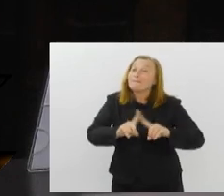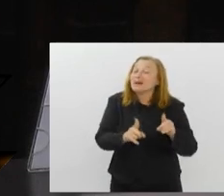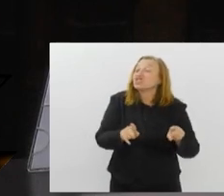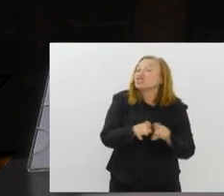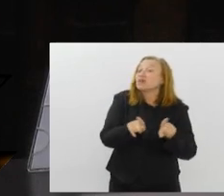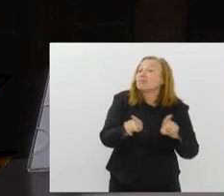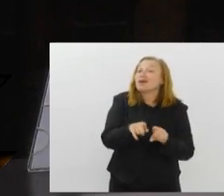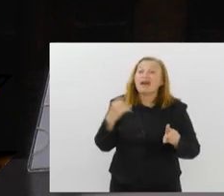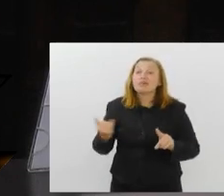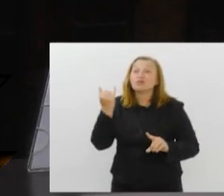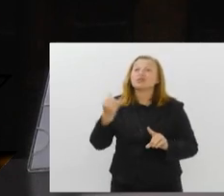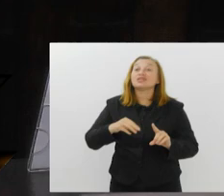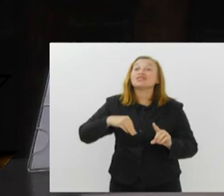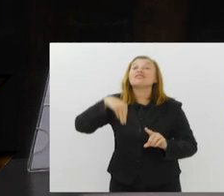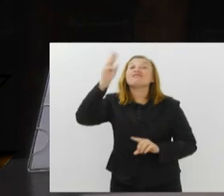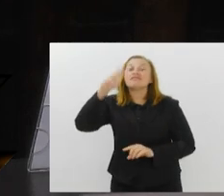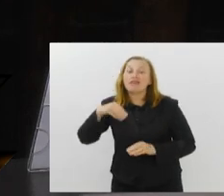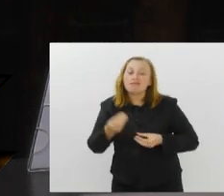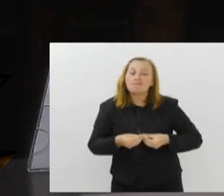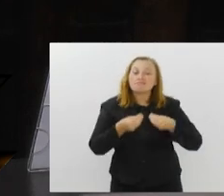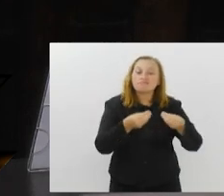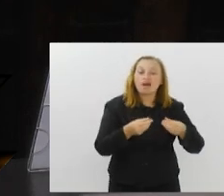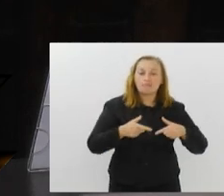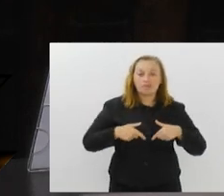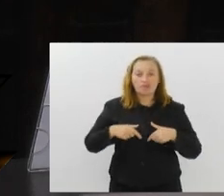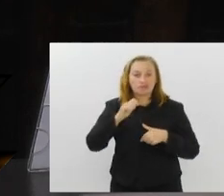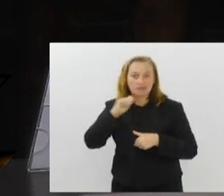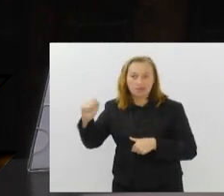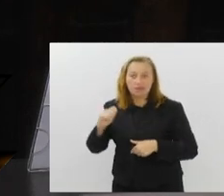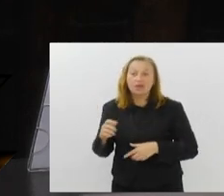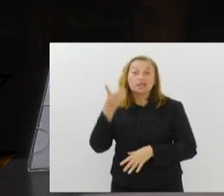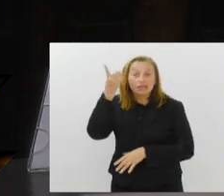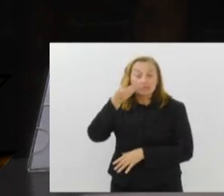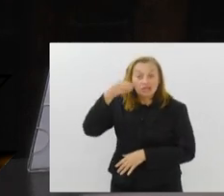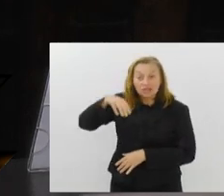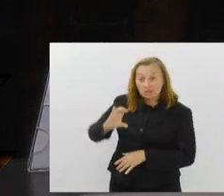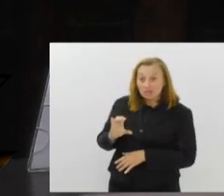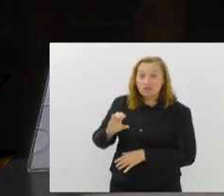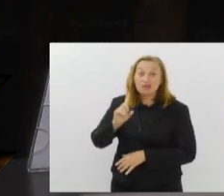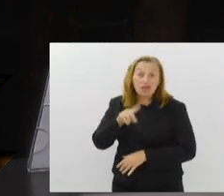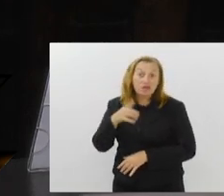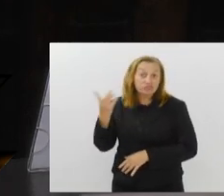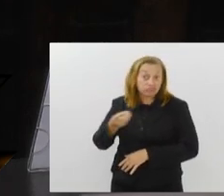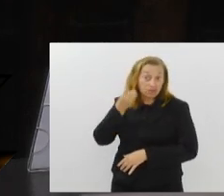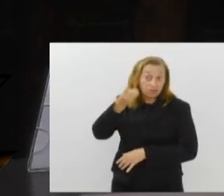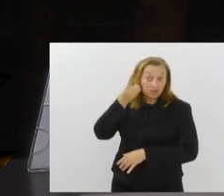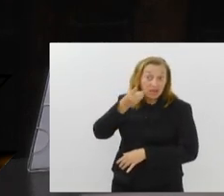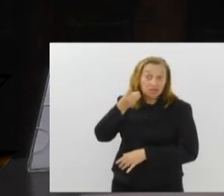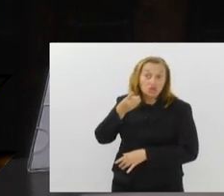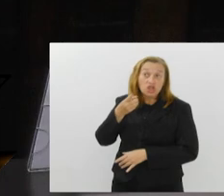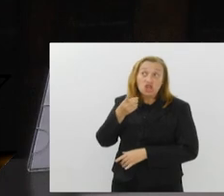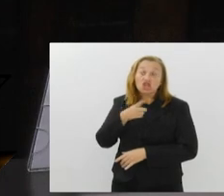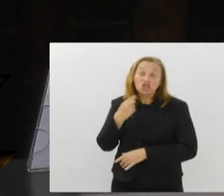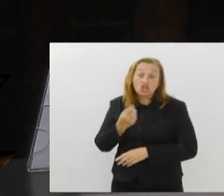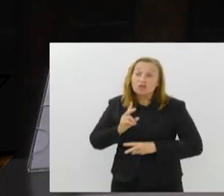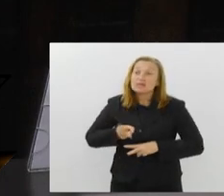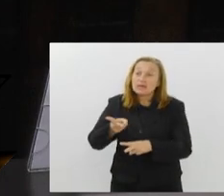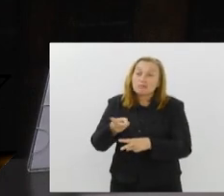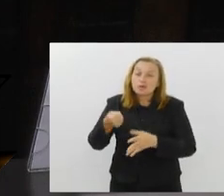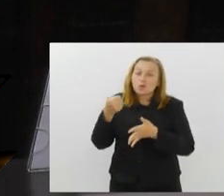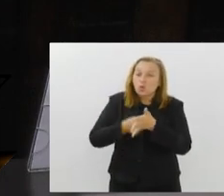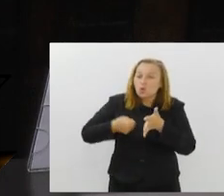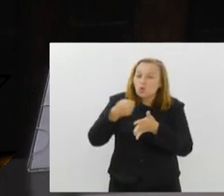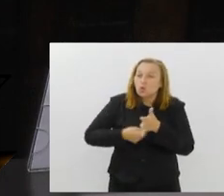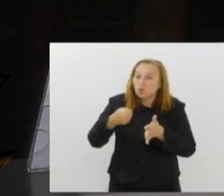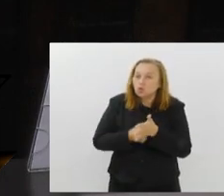importância de quem homenageia deputado Carlos min é um daqueles deputados que a gente sempre briga